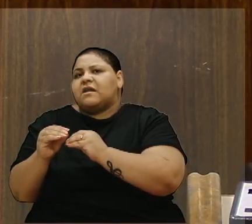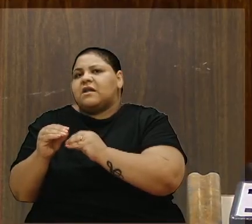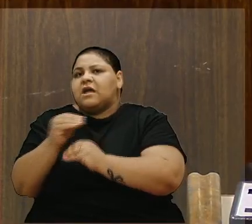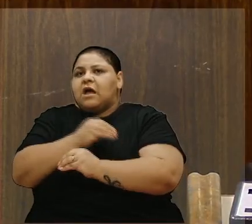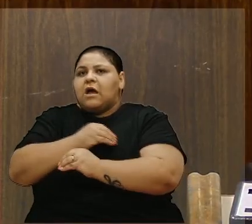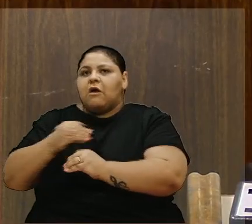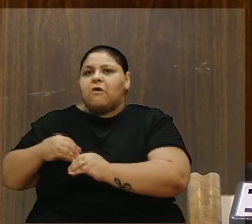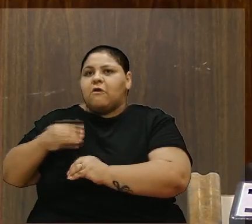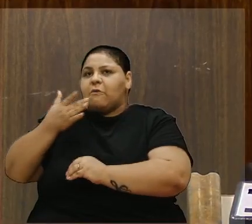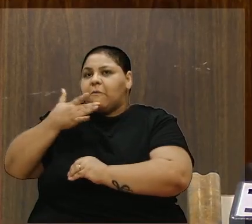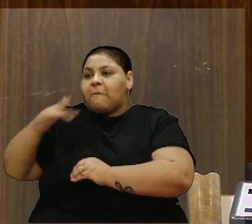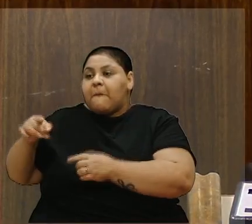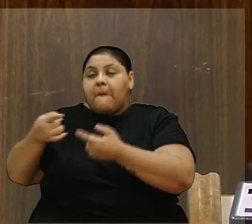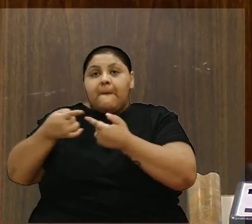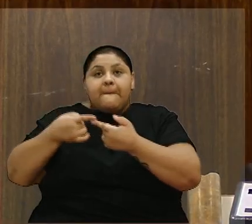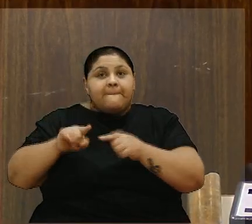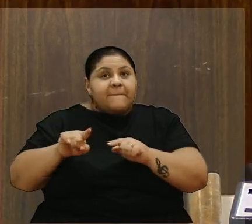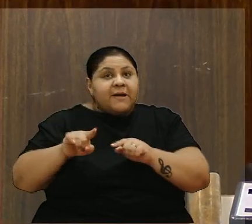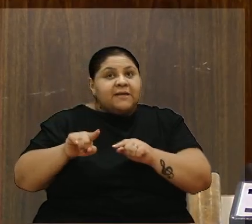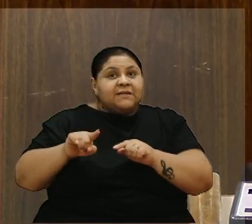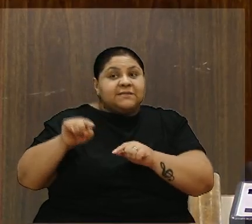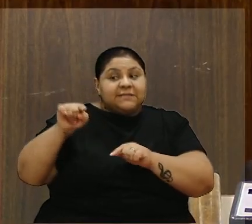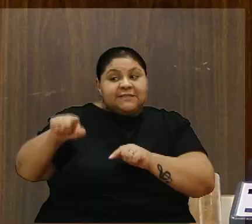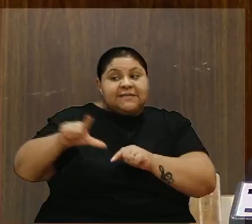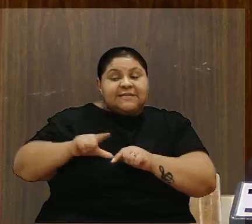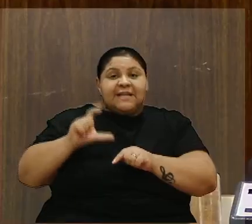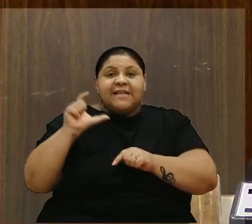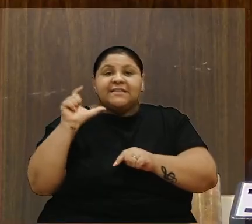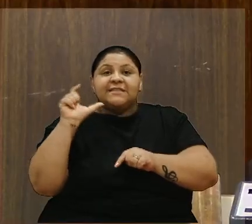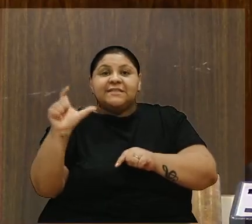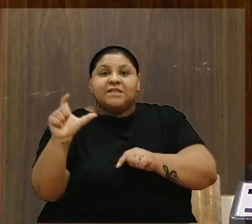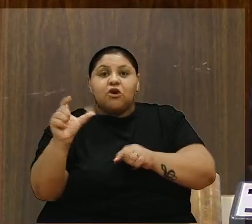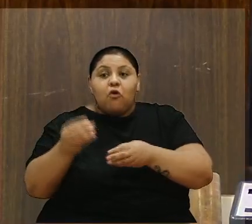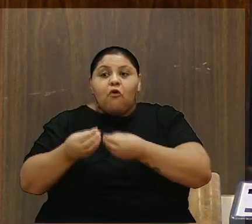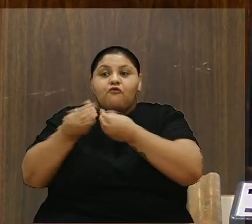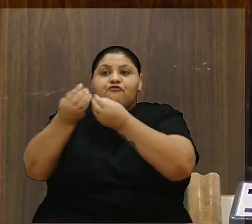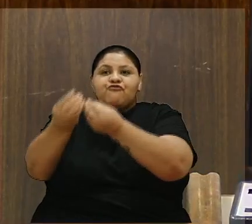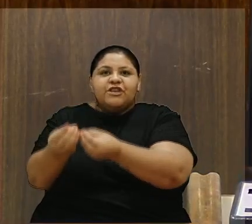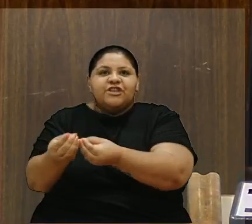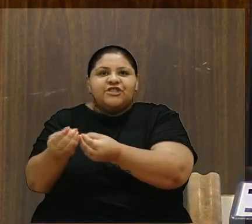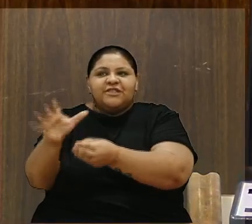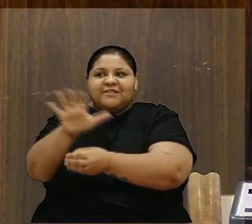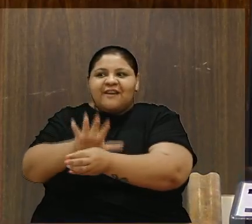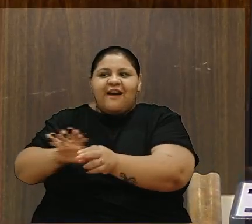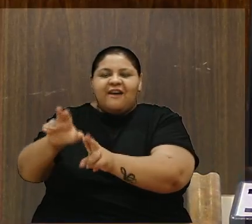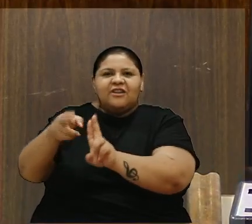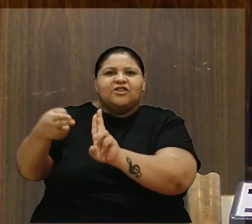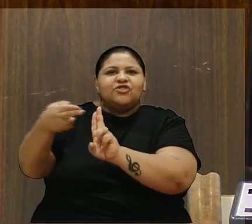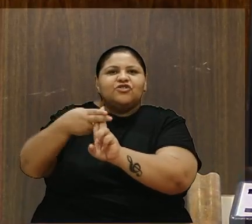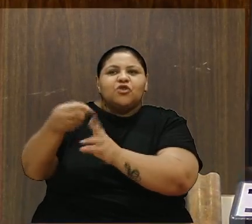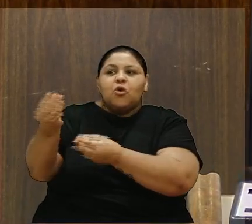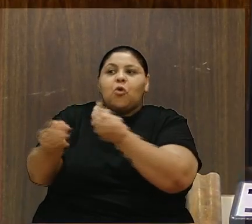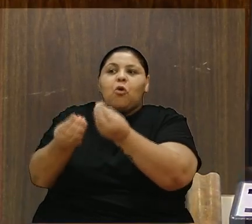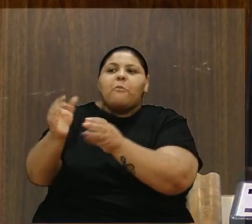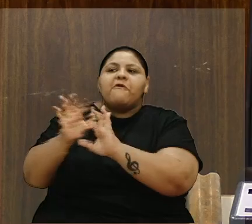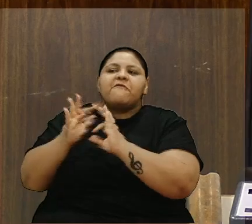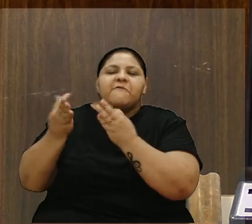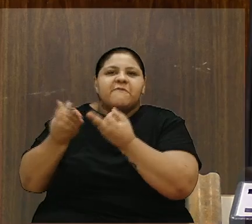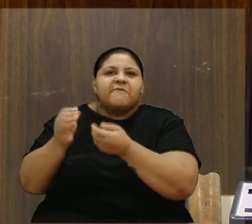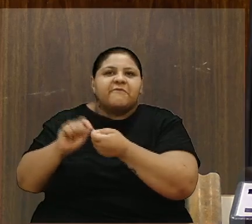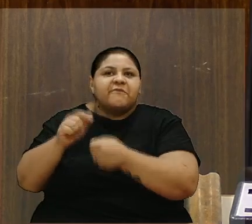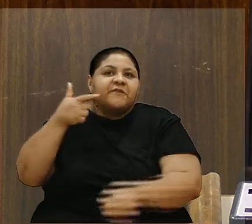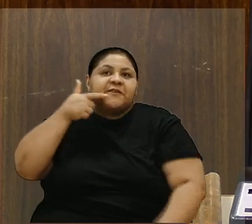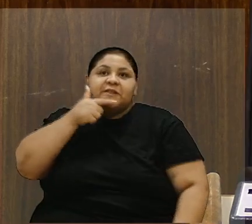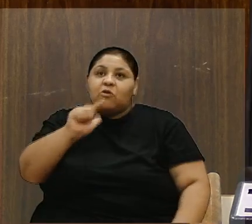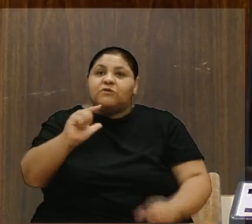têm 5 fichas para um dia, 5 crianças eles precisam atender. E daí como é que essa família faz? Que não consegue